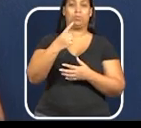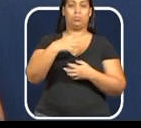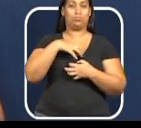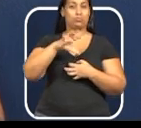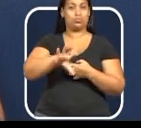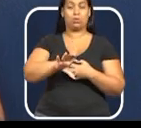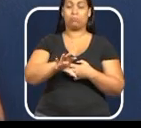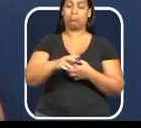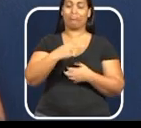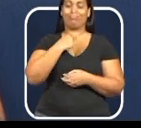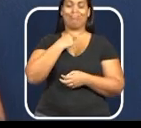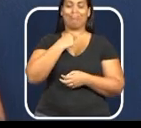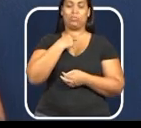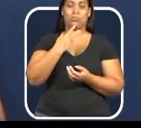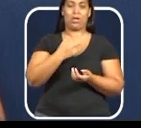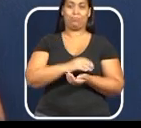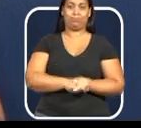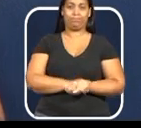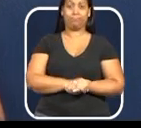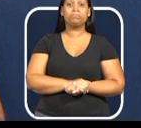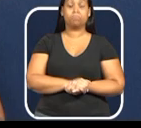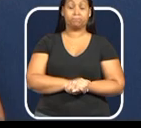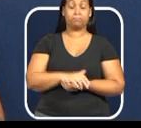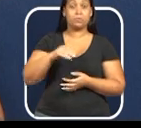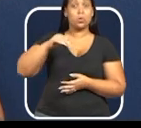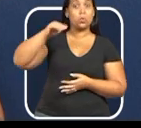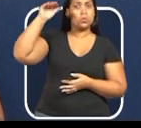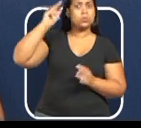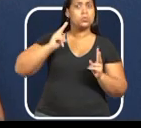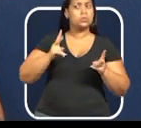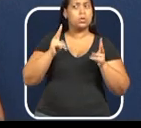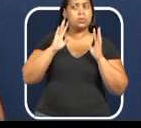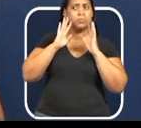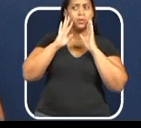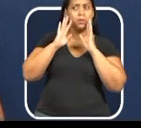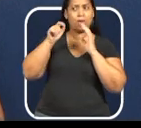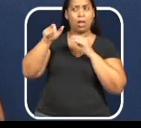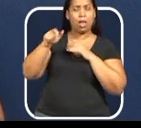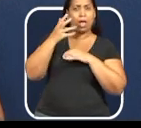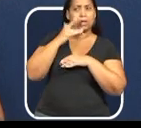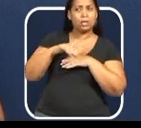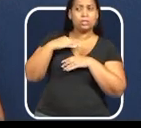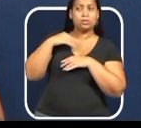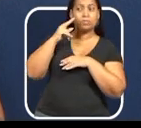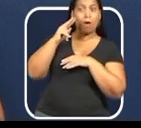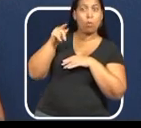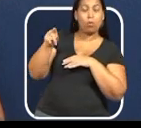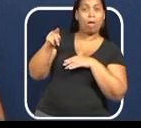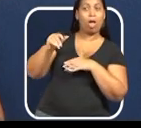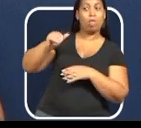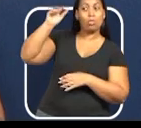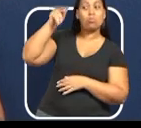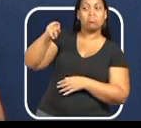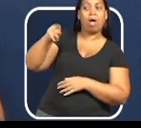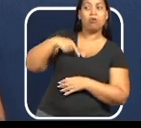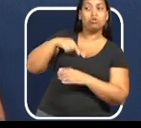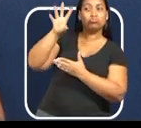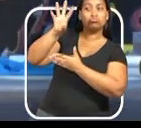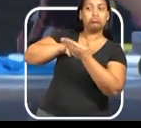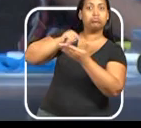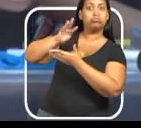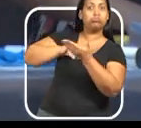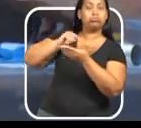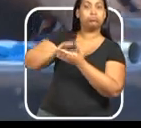possível. O adulto ele sempre vai ser uma referência para a criança e para o adolescente, ainda que ele não